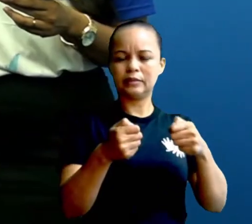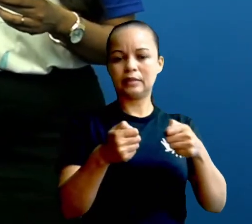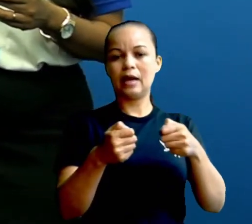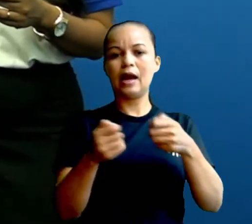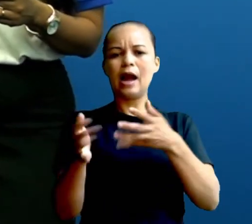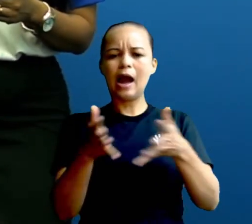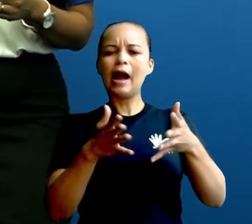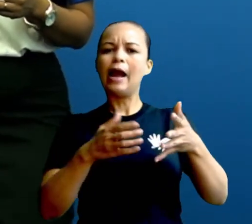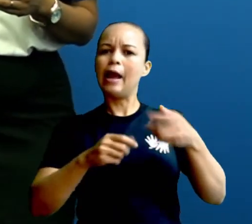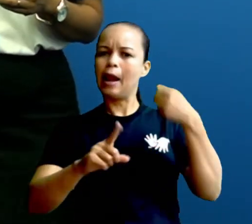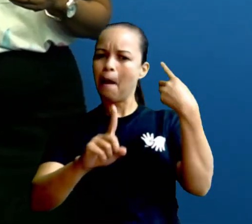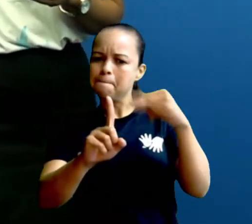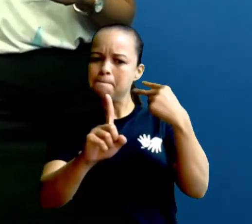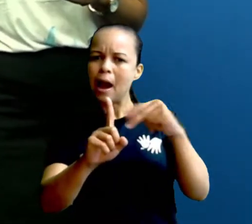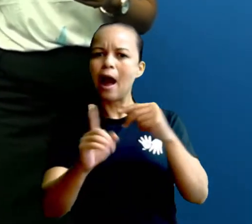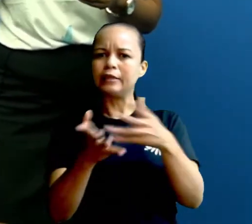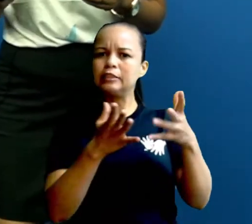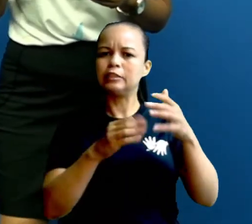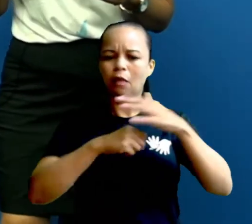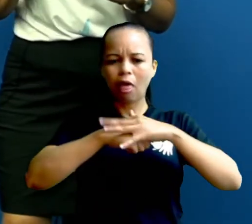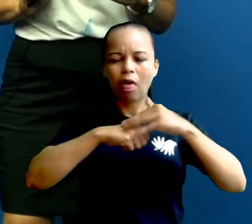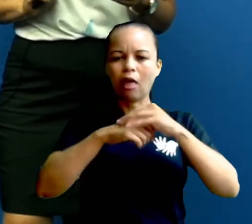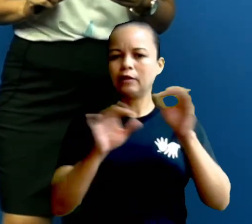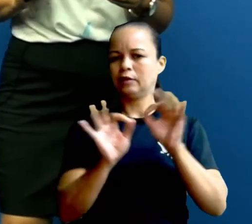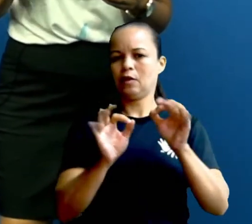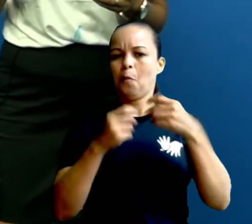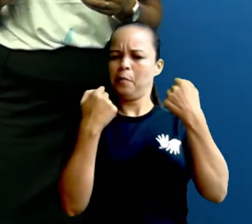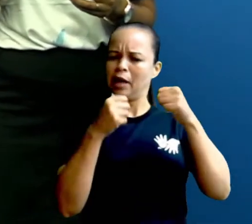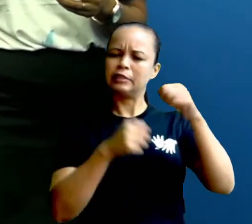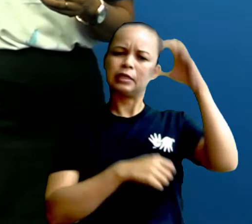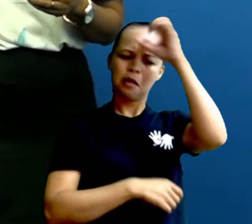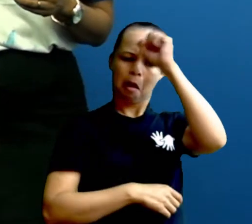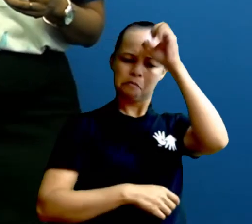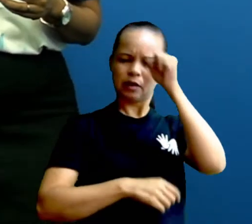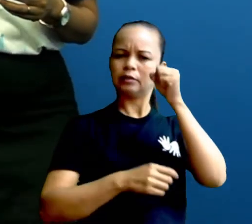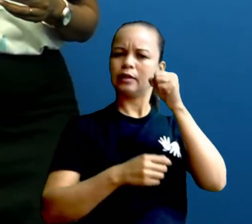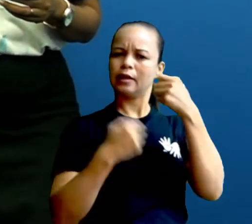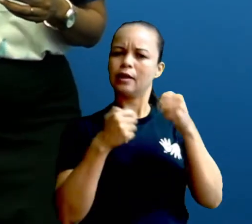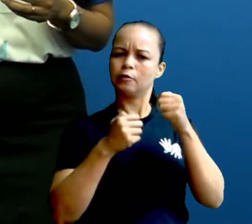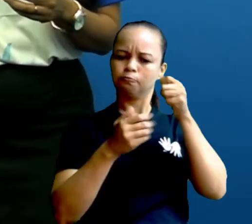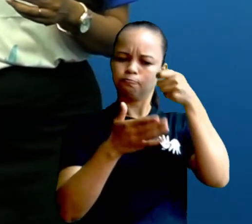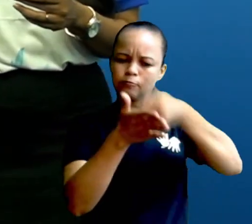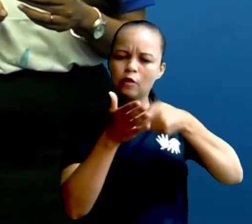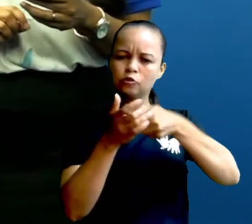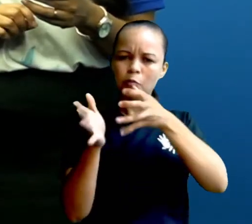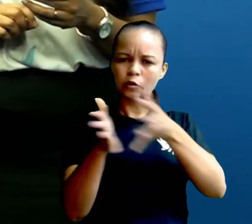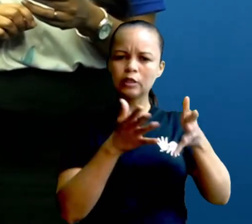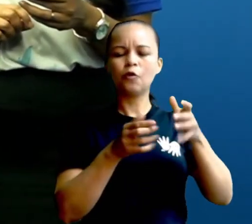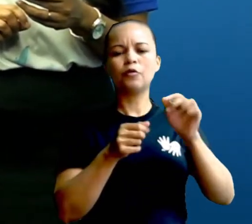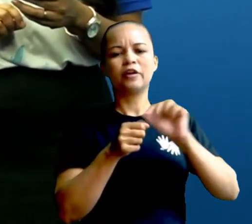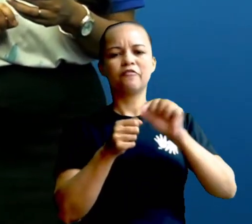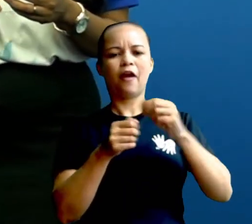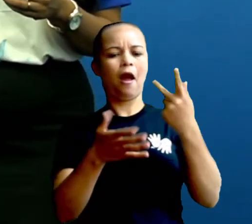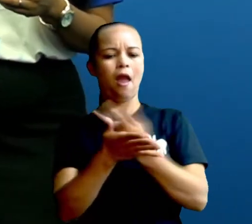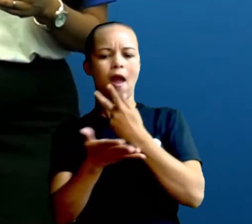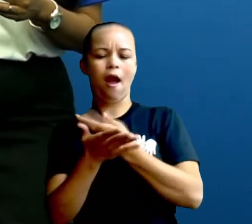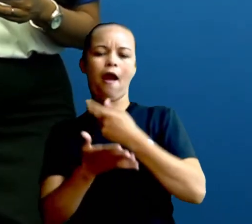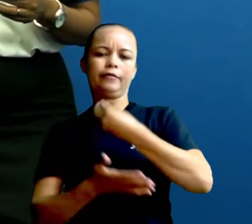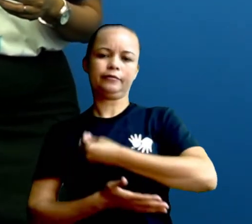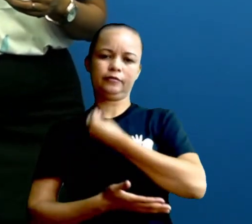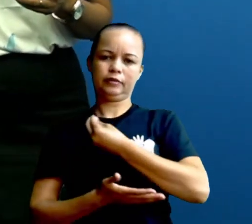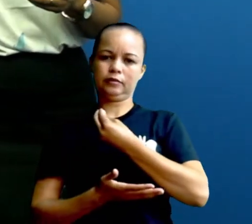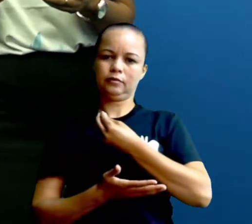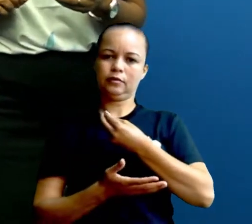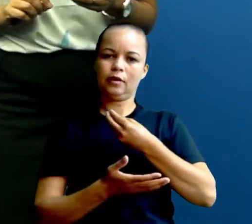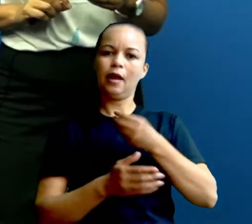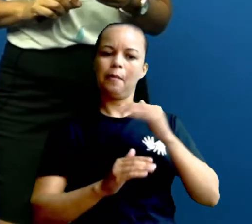errado, ela bate e não alisa, pois ele tem que aprender que é preciso responder pelo que faz nessa vida. É para